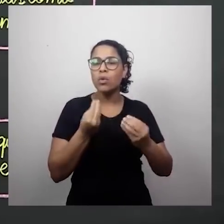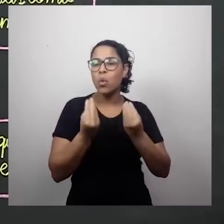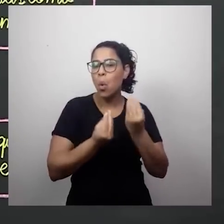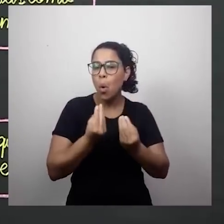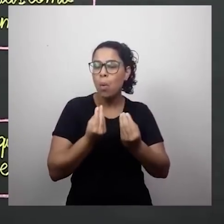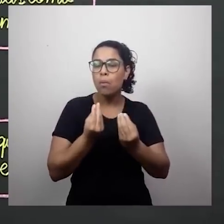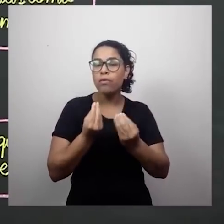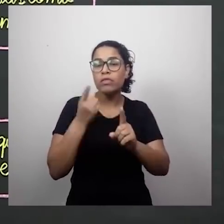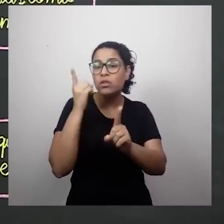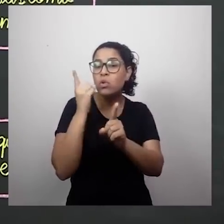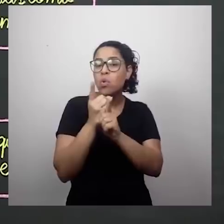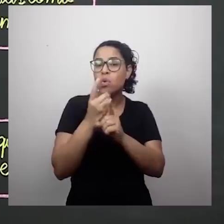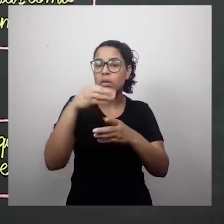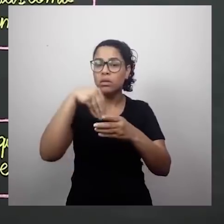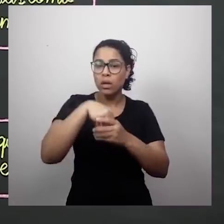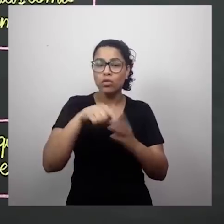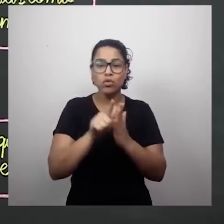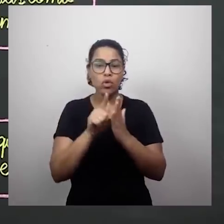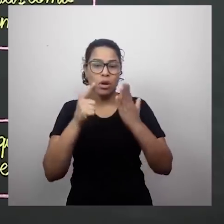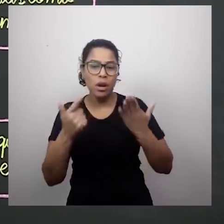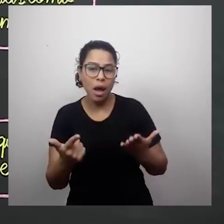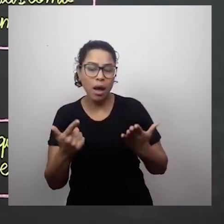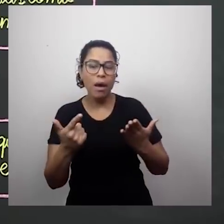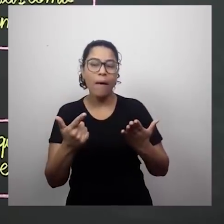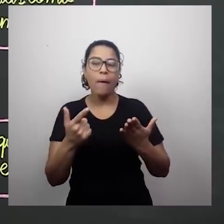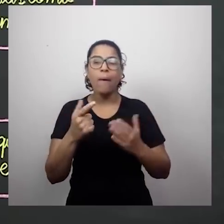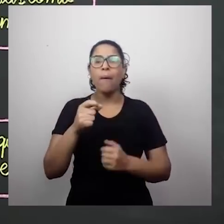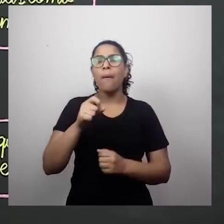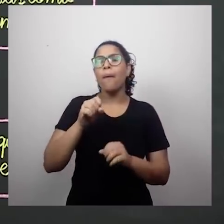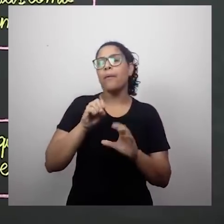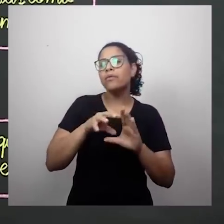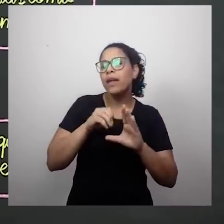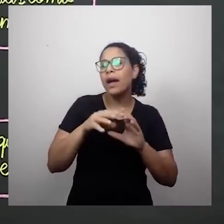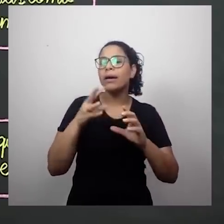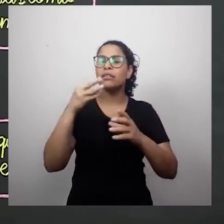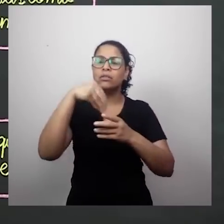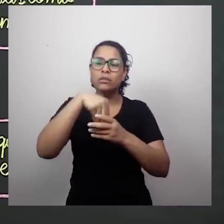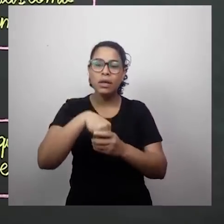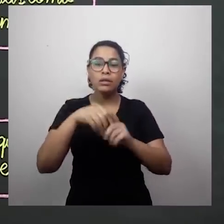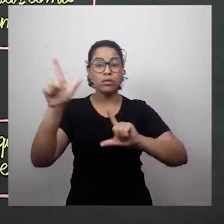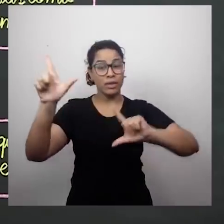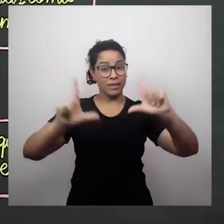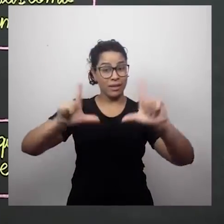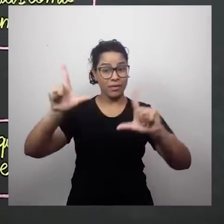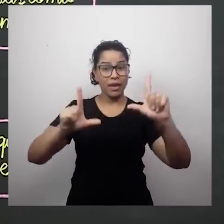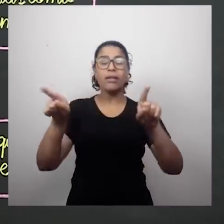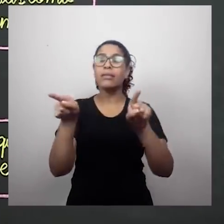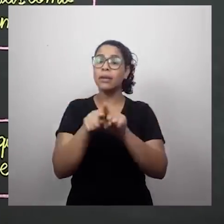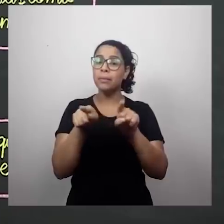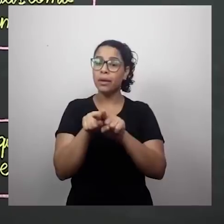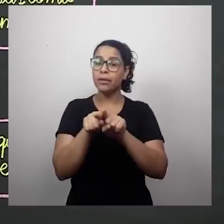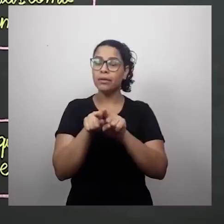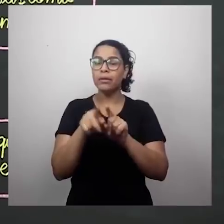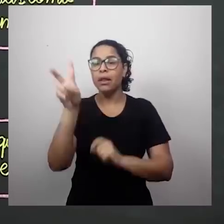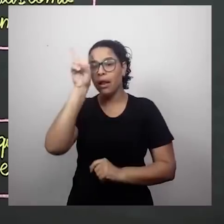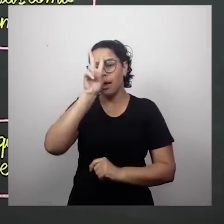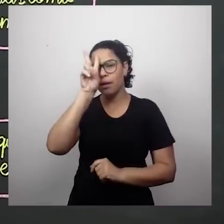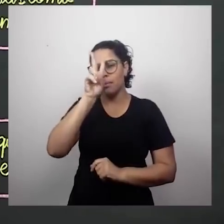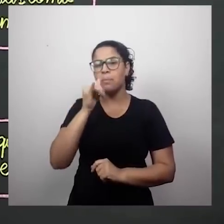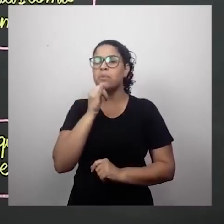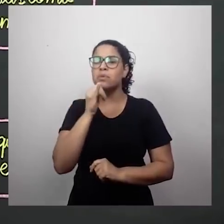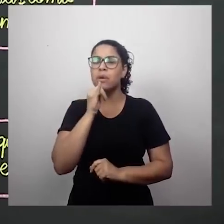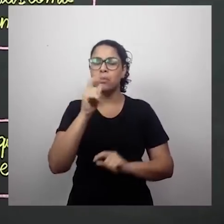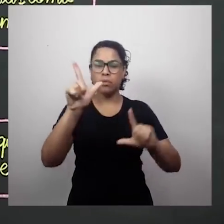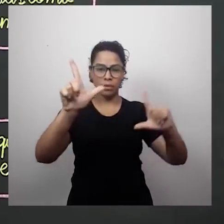na revista, nos sites, que você vai encontrar também na televisão, nas reportagens televisivas. Eu queria que você lembrasse um pouco quando você assiste a